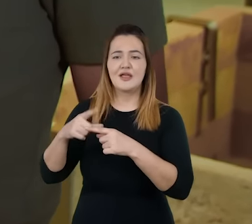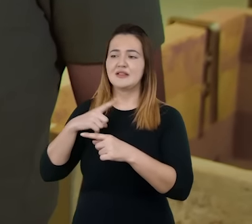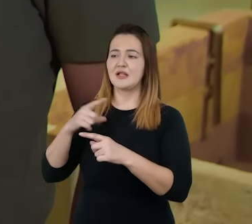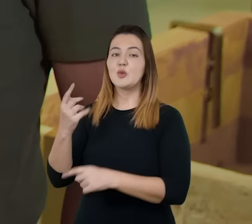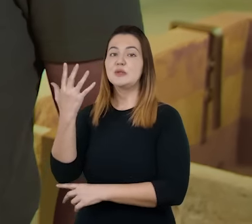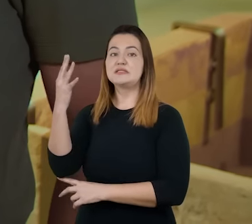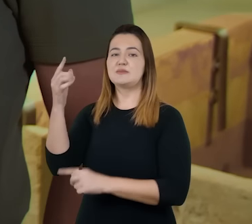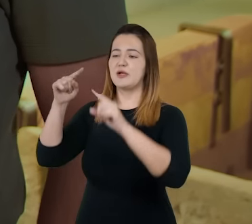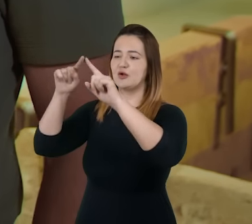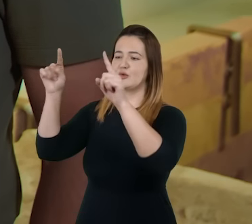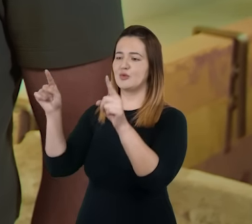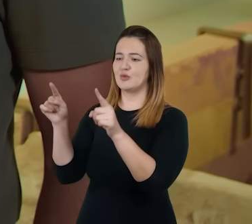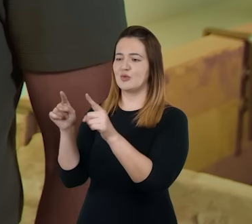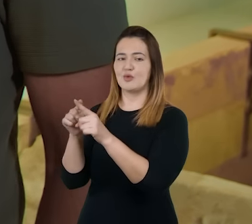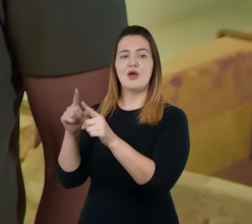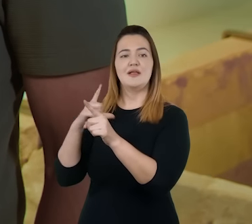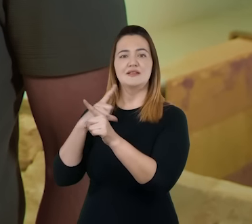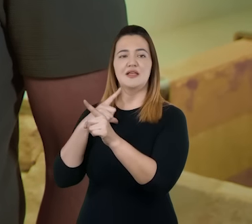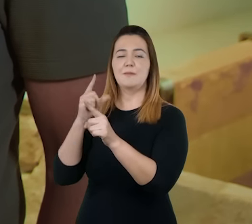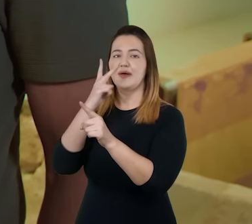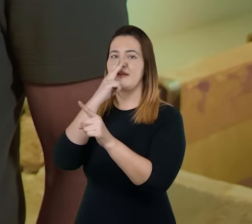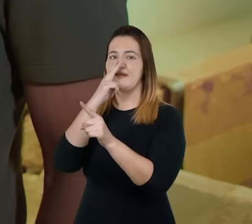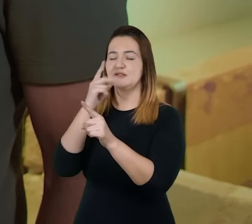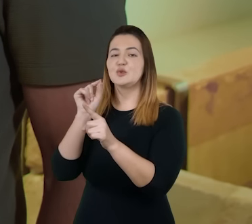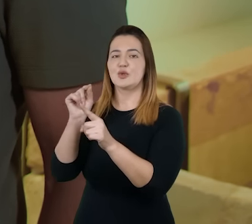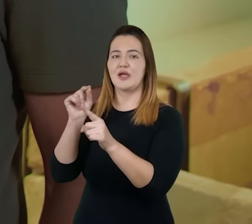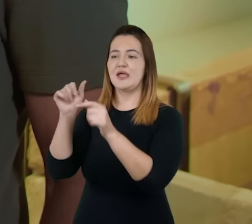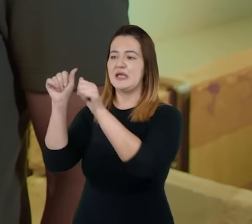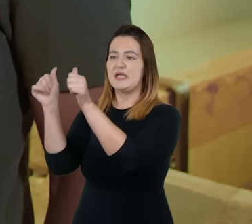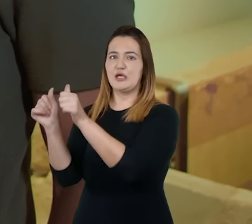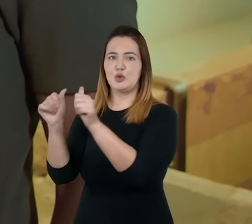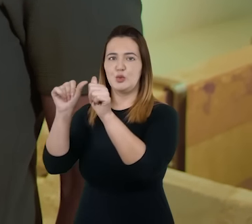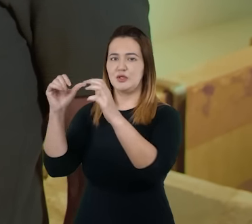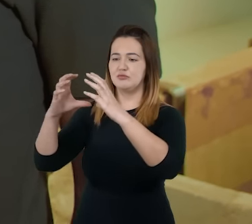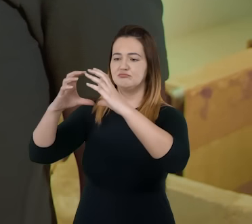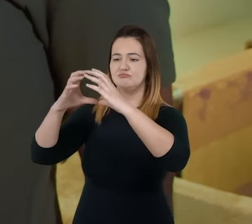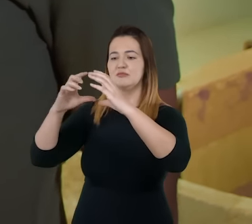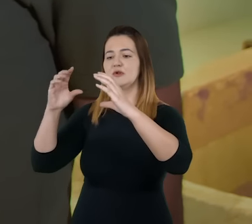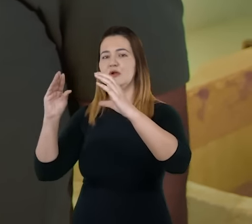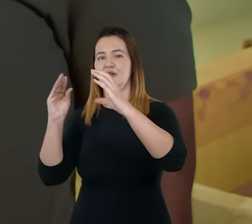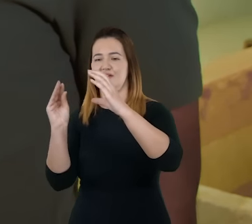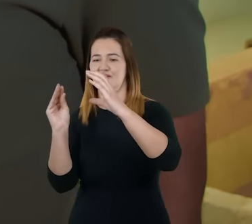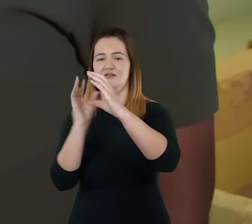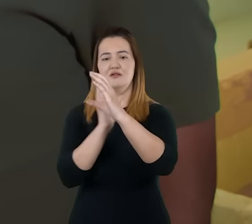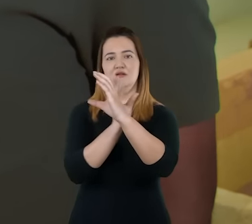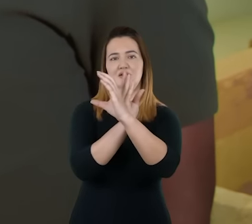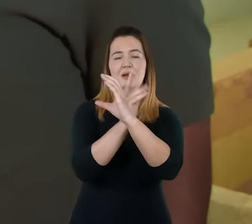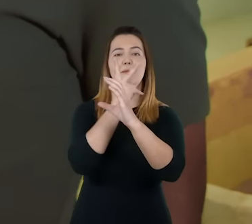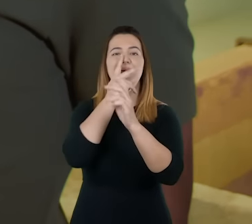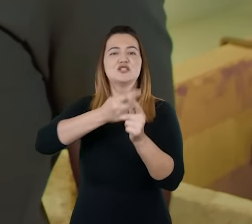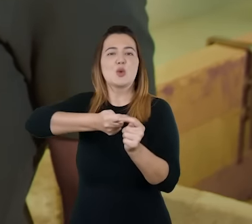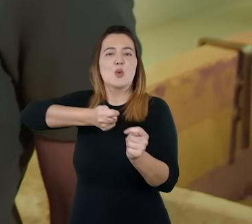forma feminina, com 2 criaturas aladas, provavelmente o deus Eros, que os romanos chamavam de Cupido, e em